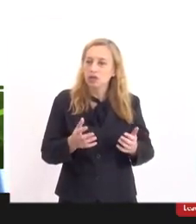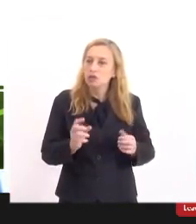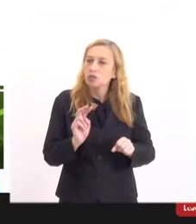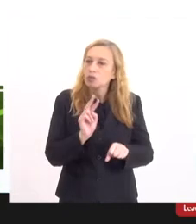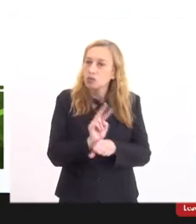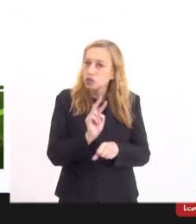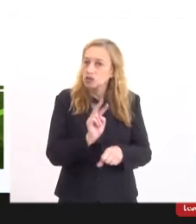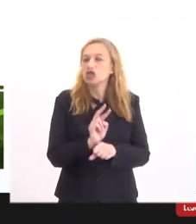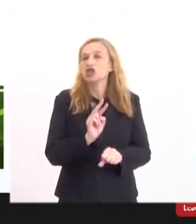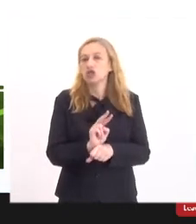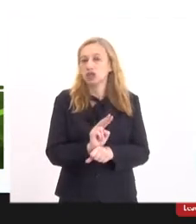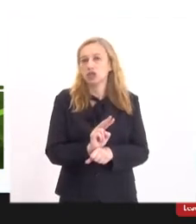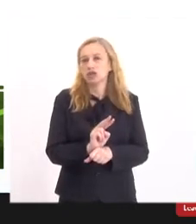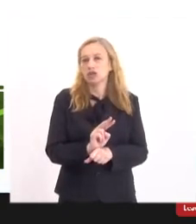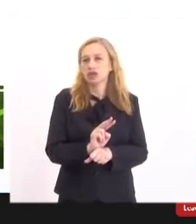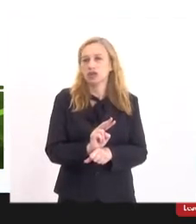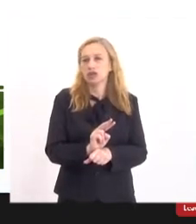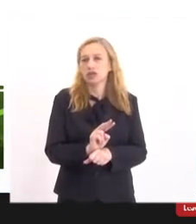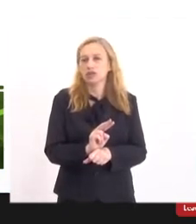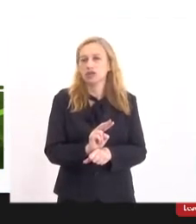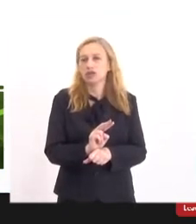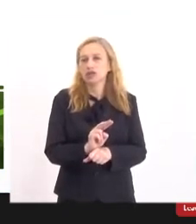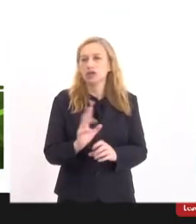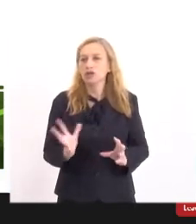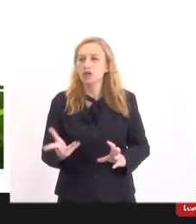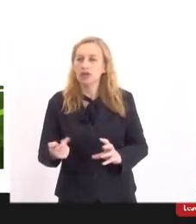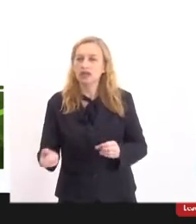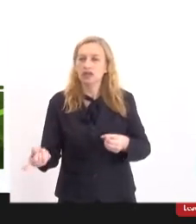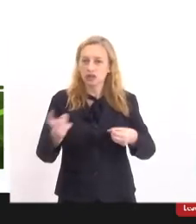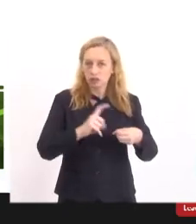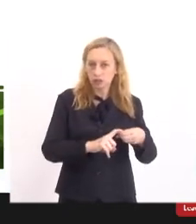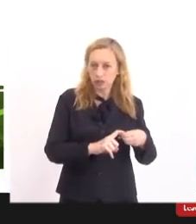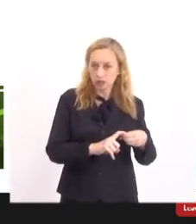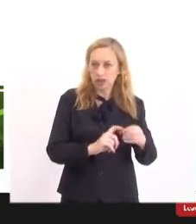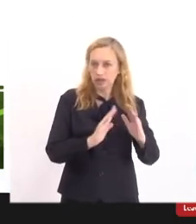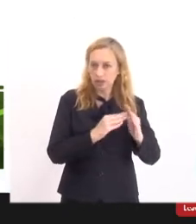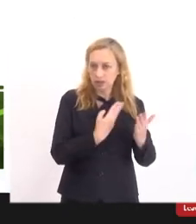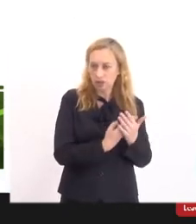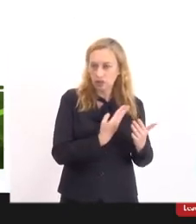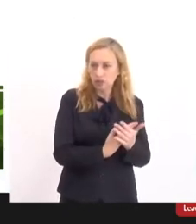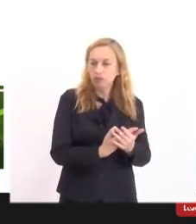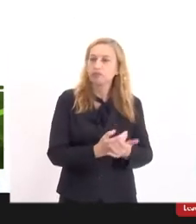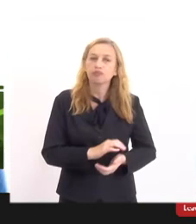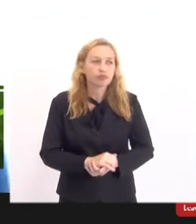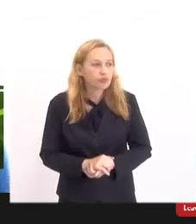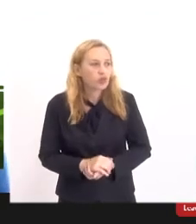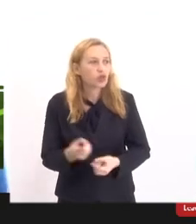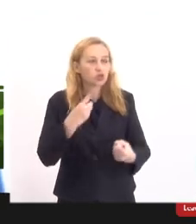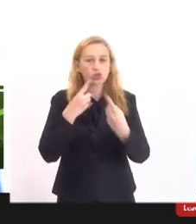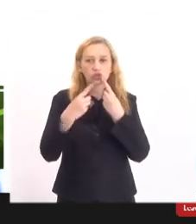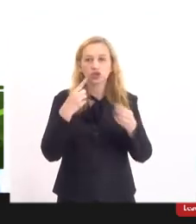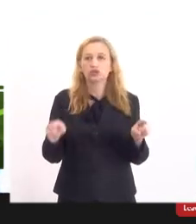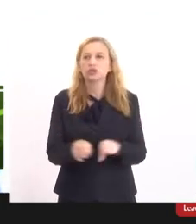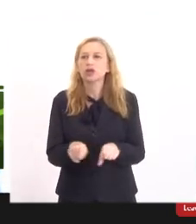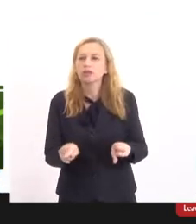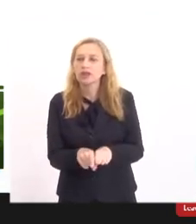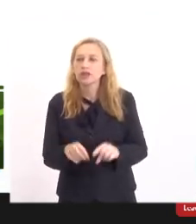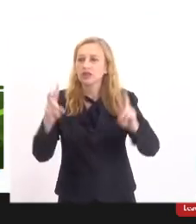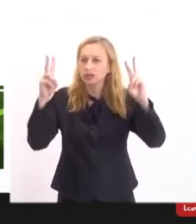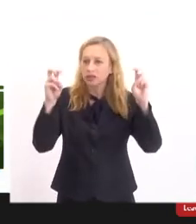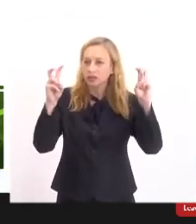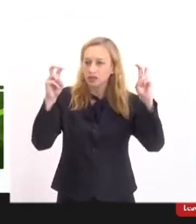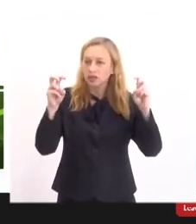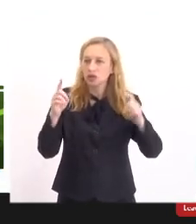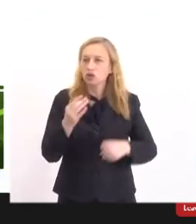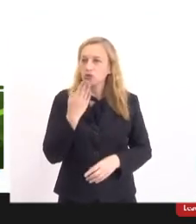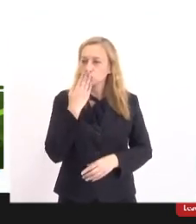condições mais sólidas na educação. O outro elemento que eu quero trazer logo para o debate também é a questão do tipo de